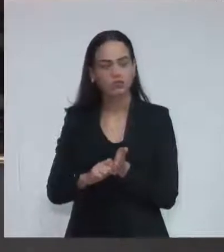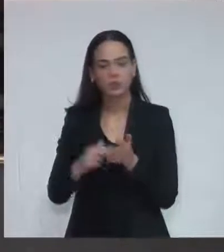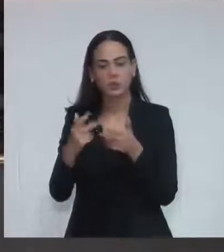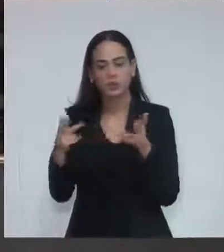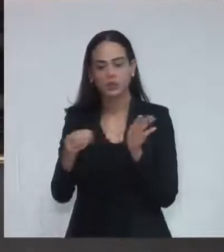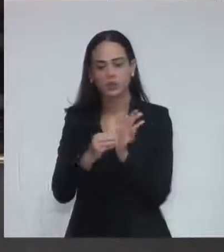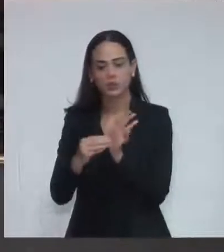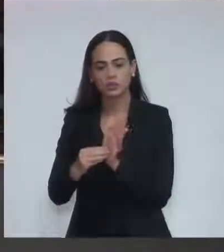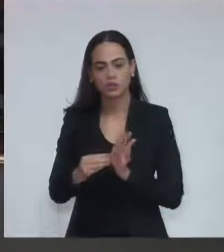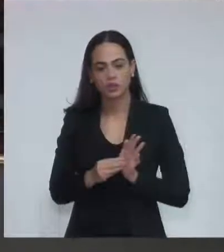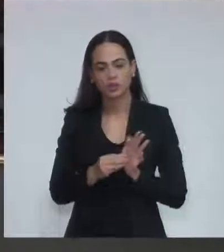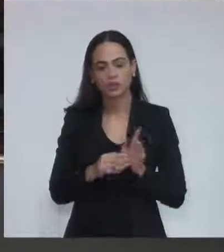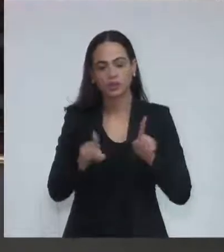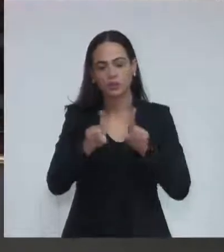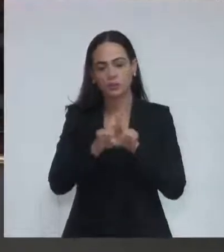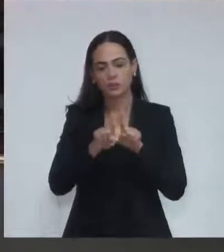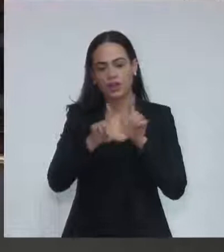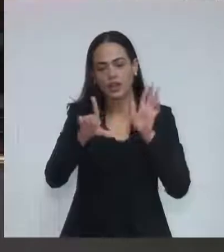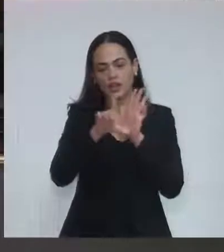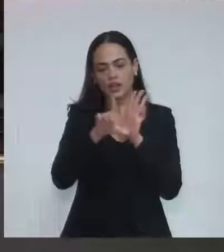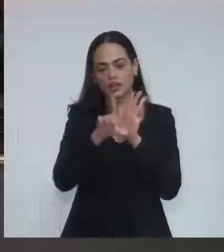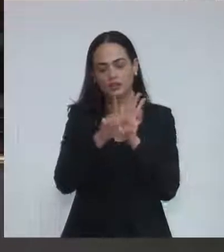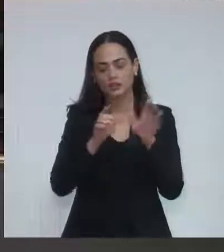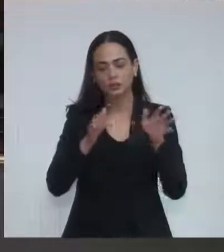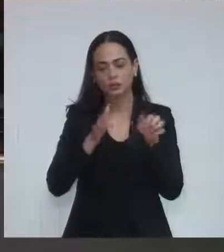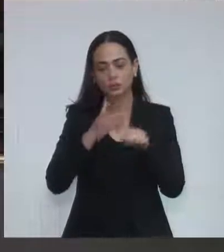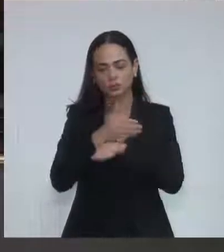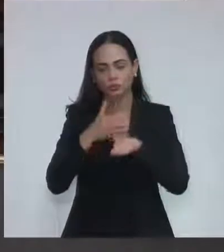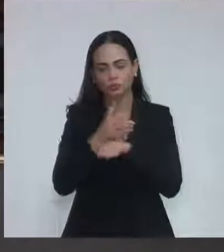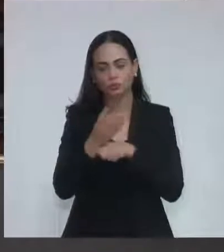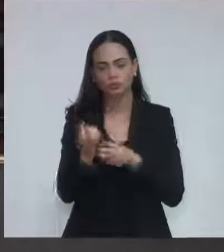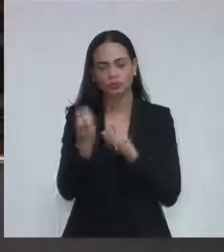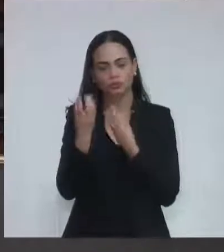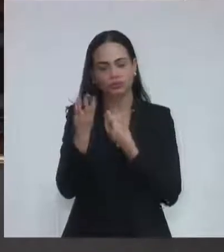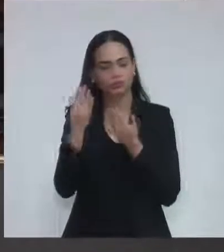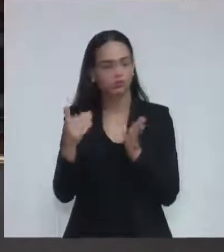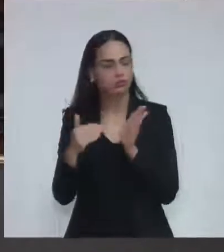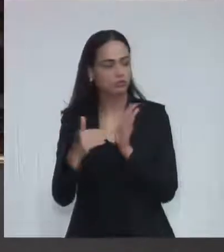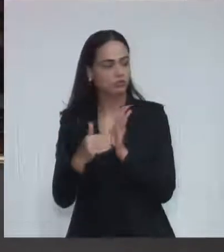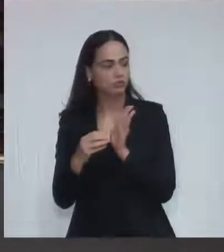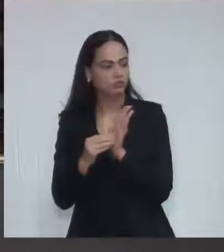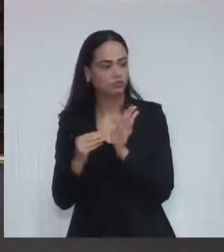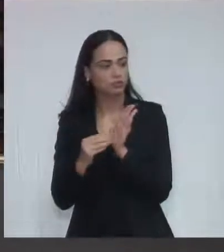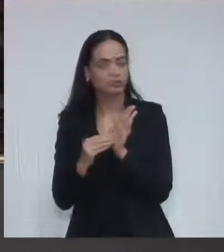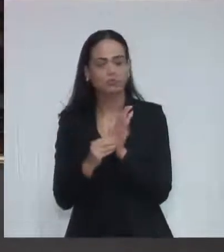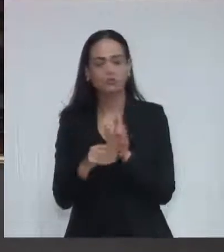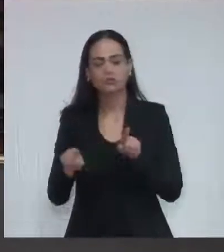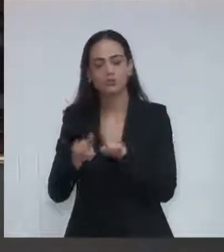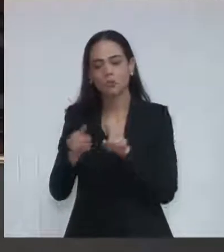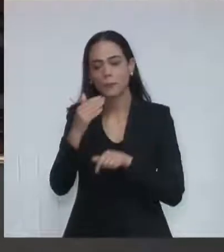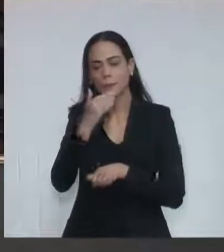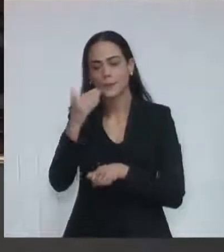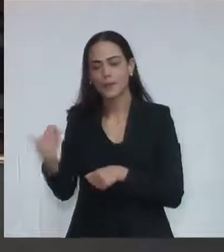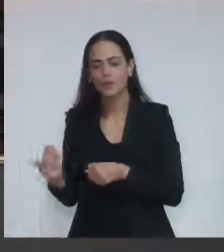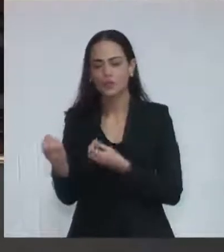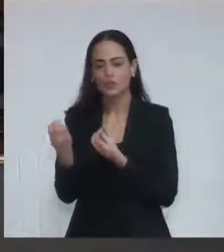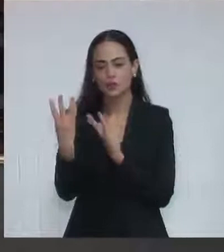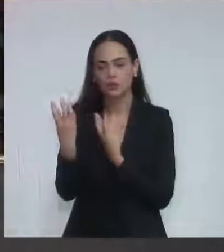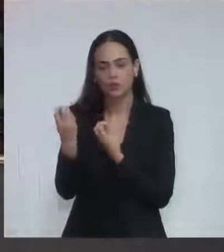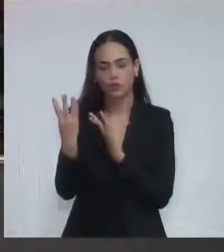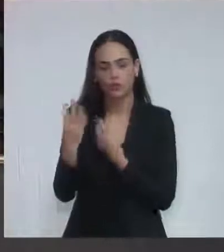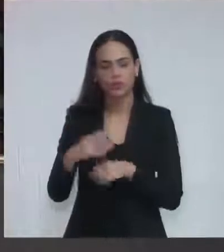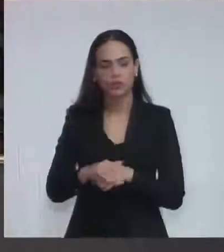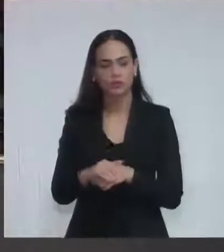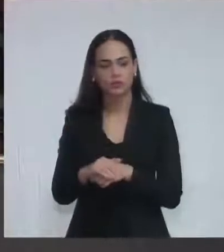a Lei de Acesso à Informação. A representação também atingiu a presidência da Câmara. Requer ainda informações quanto a